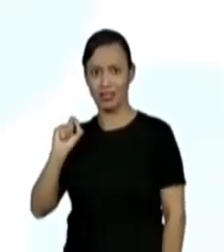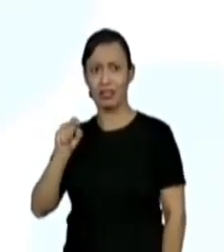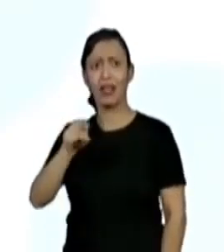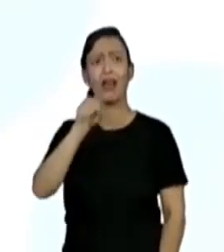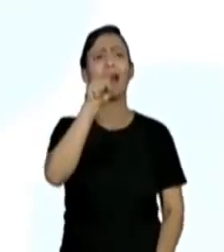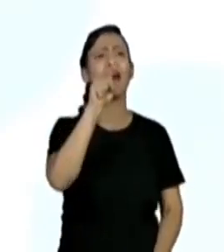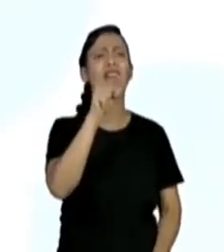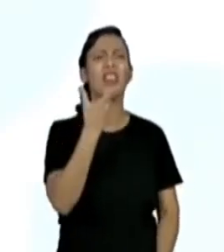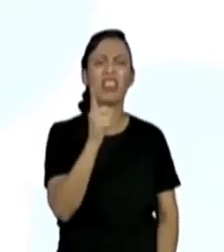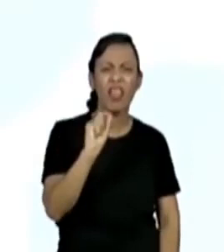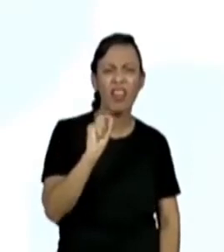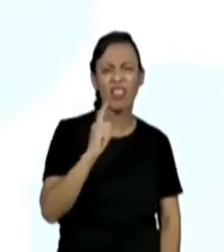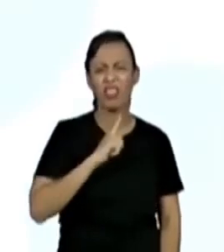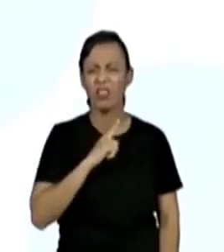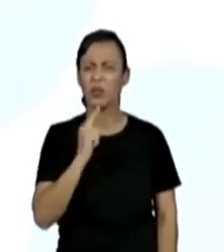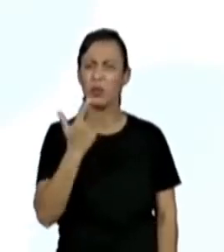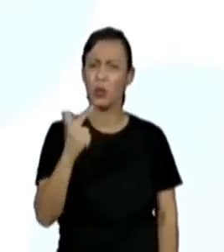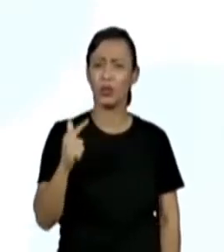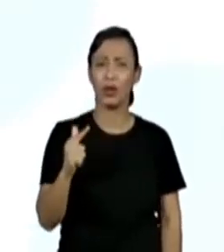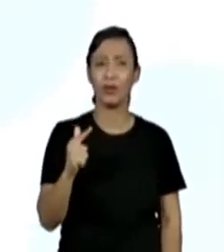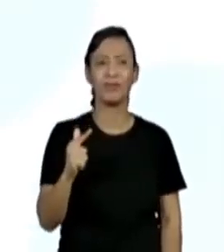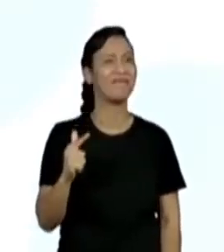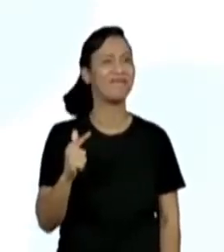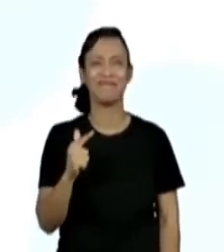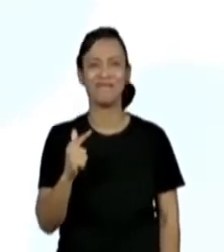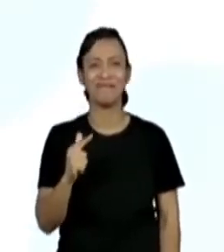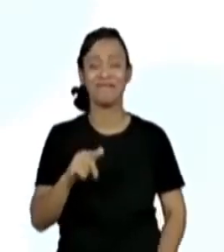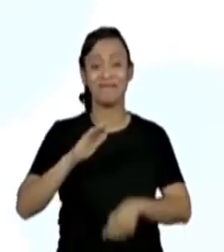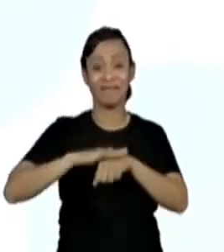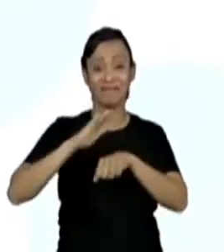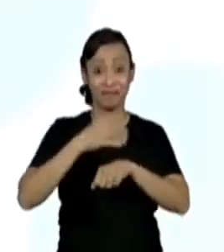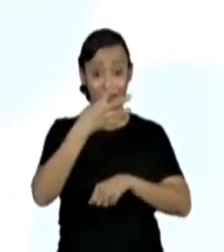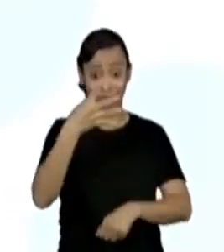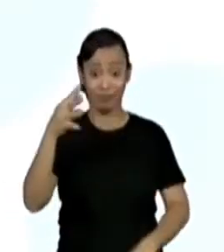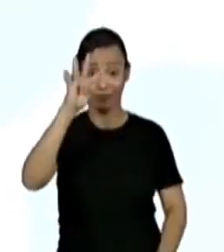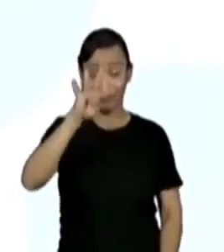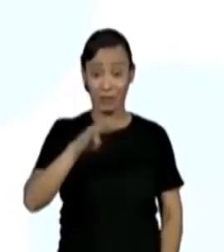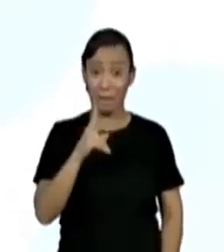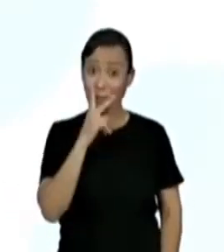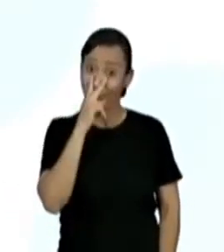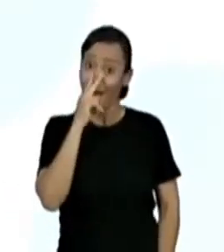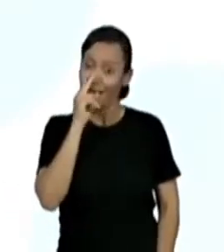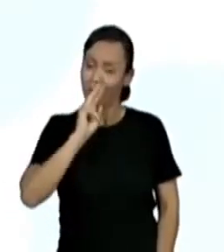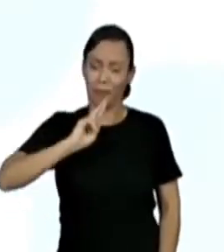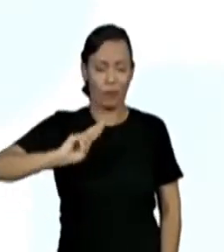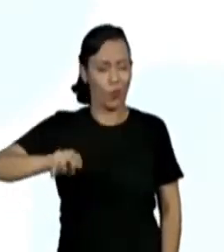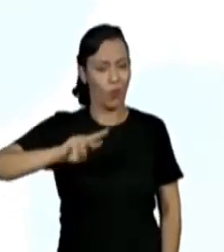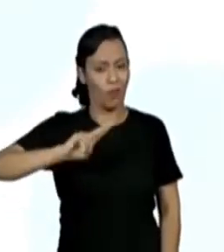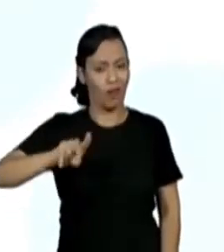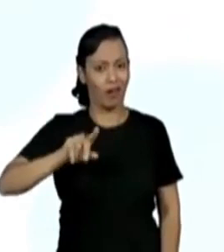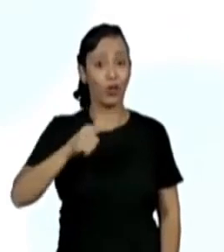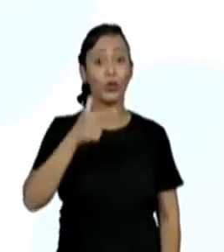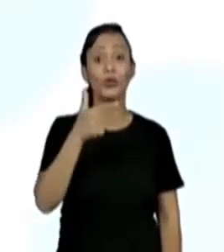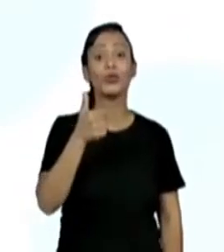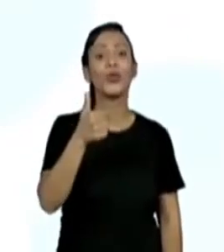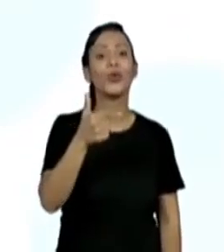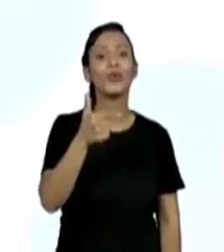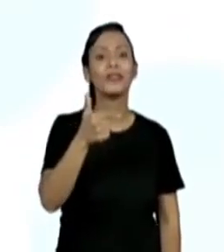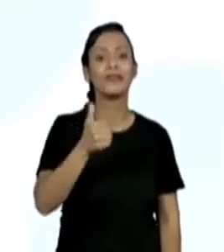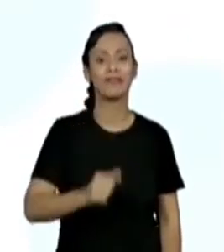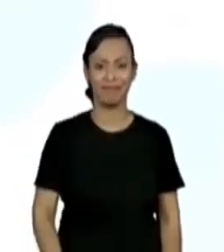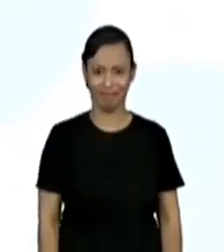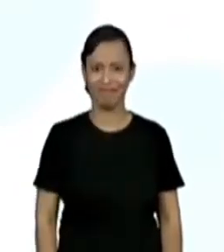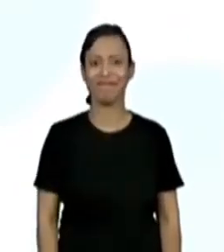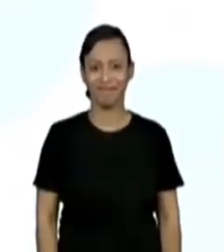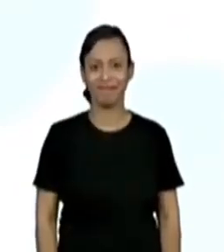tem quantas partes 12 partes vamos lá então em quantas partes a figura foi dividida